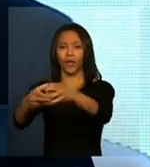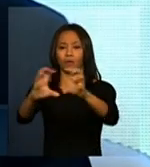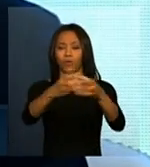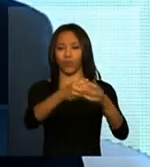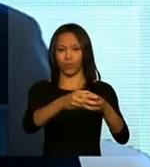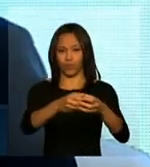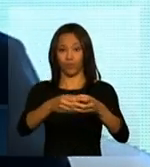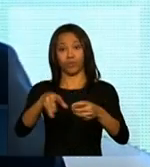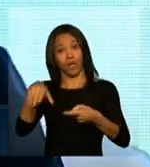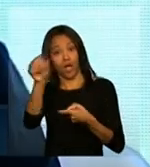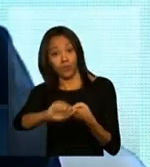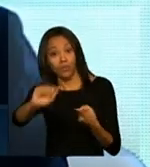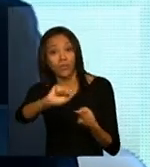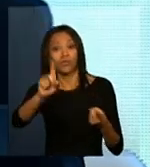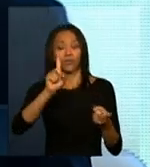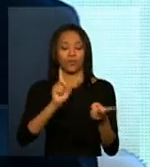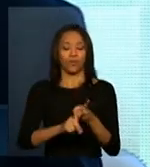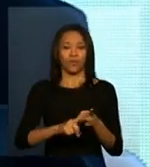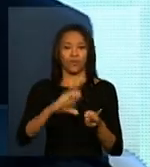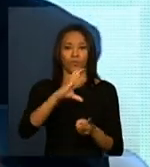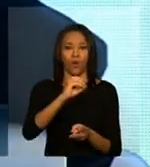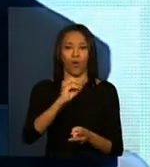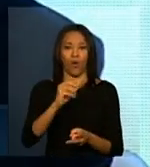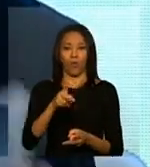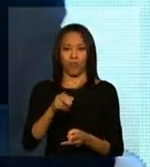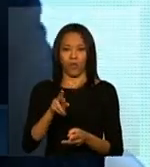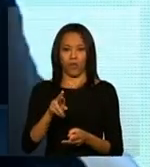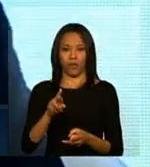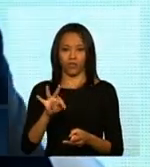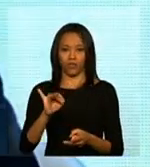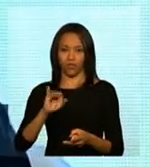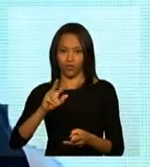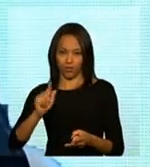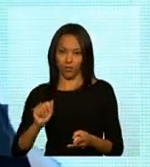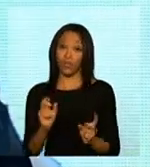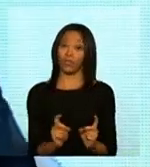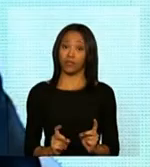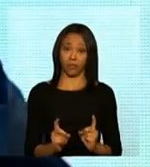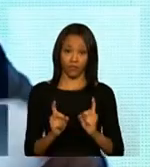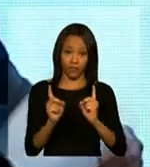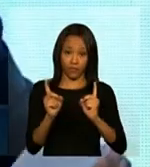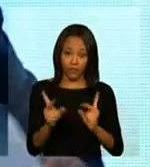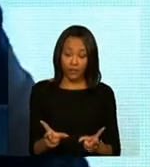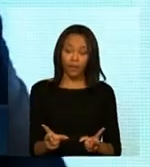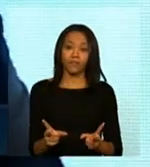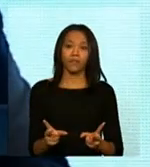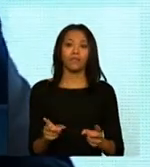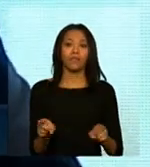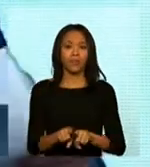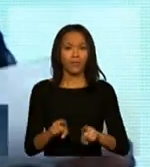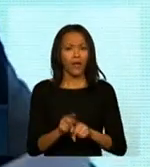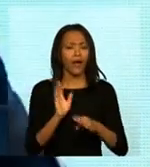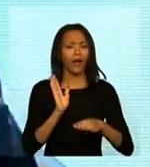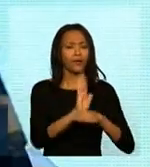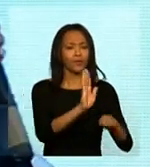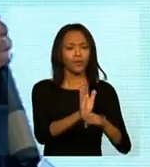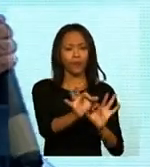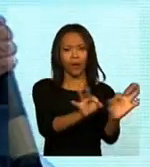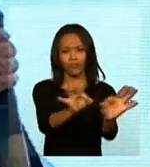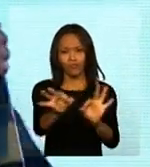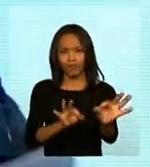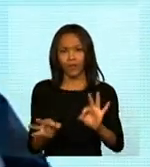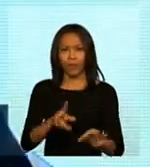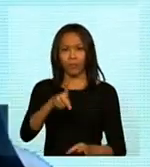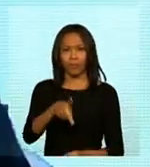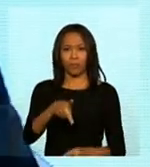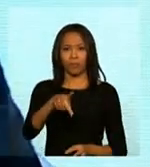familiar, grupos associativos, cooperativas, que vêm ou para o PAA ou para o PNAE. Né? E, nesse sentido, ele também ajudou a estruturar o PNAE,